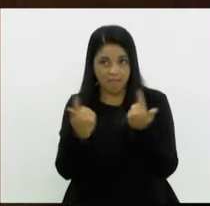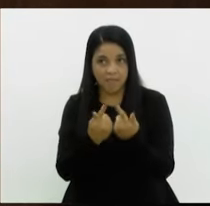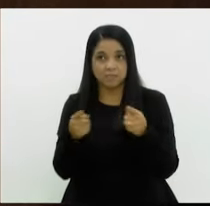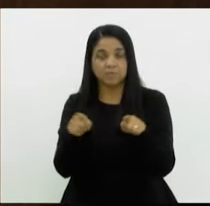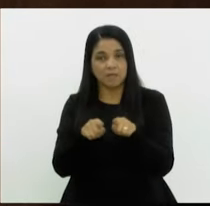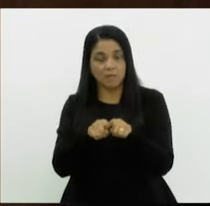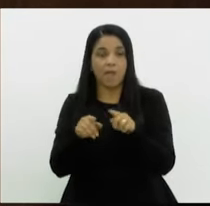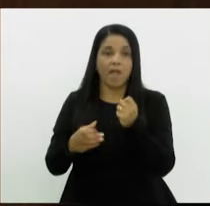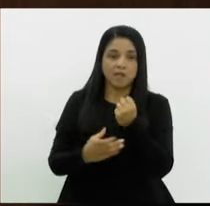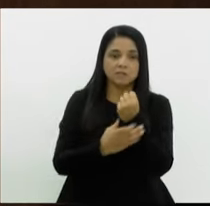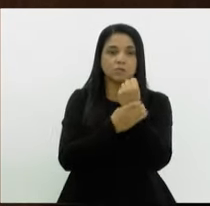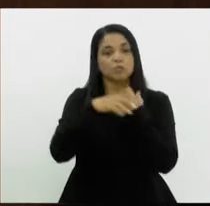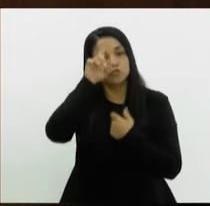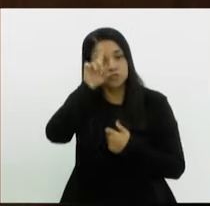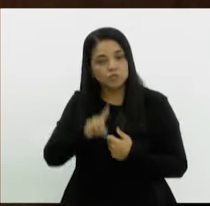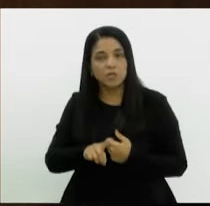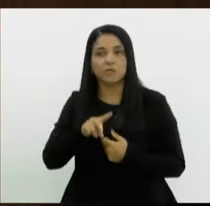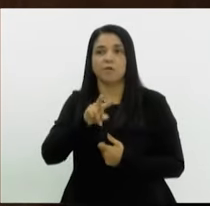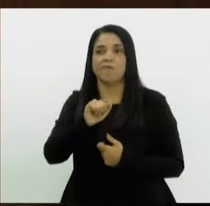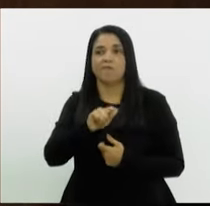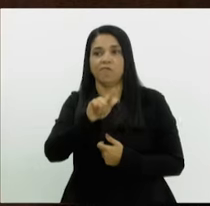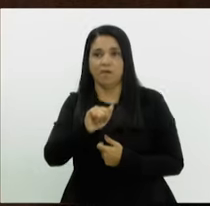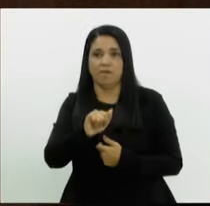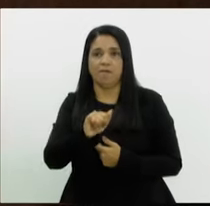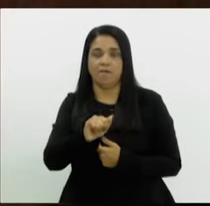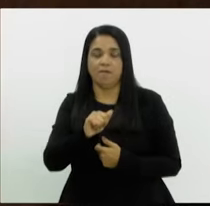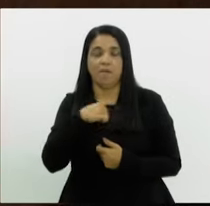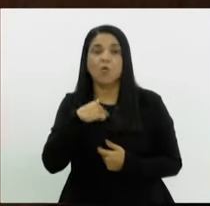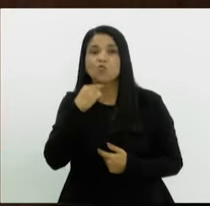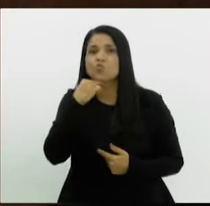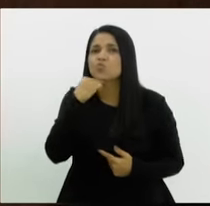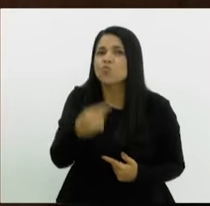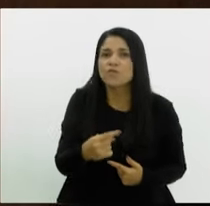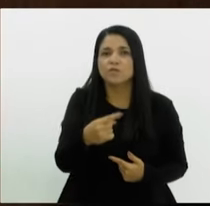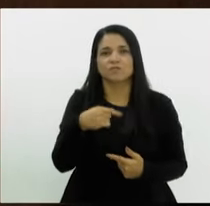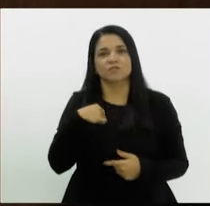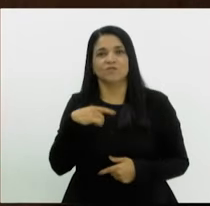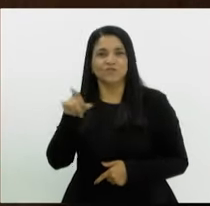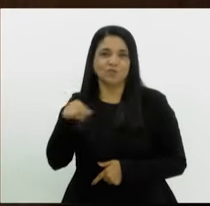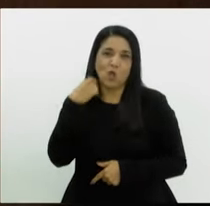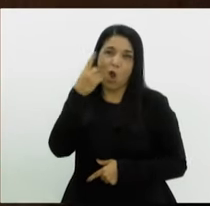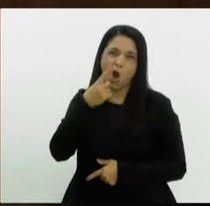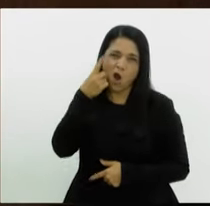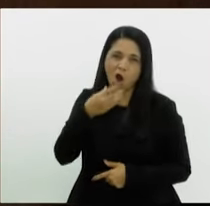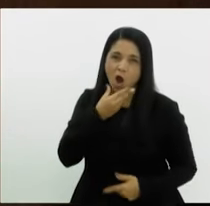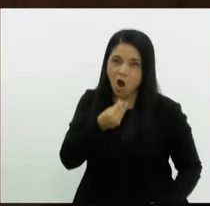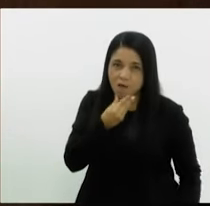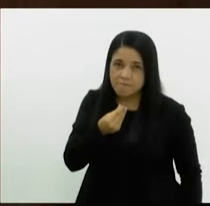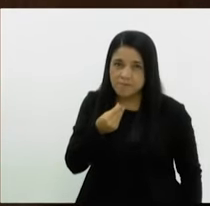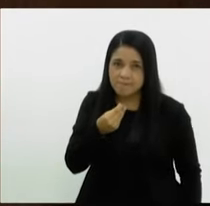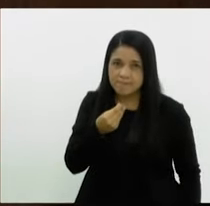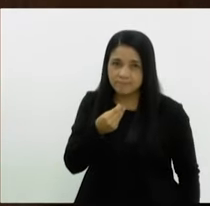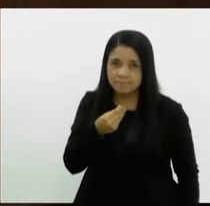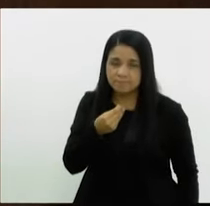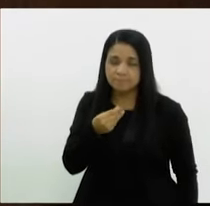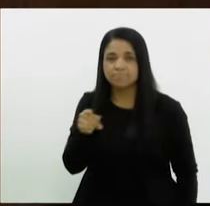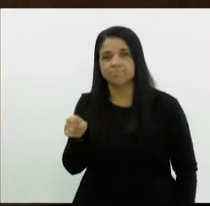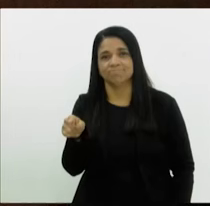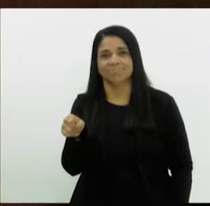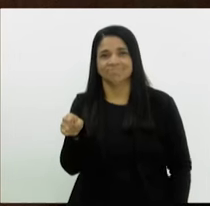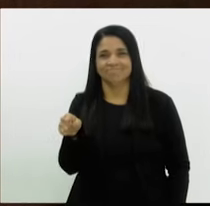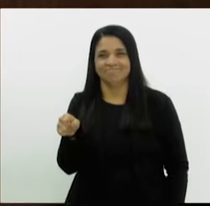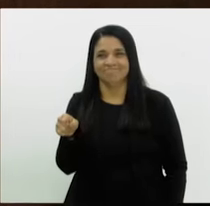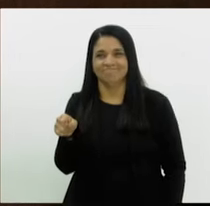também assegure o nosso direito à vaga. Eu duvido que, se fosse vaga de deputado homem, estivesse